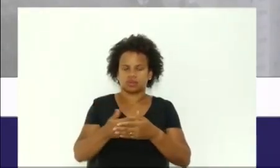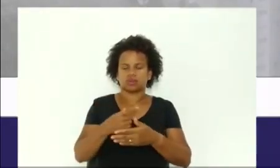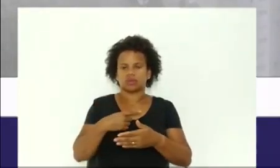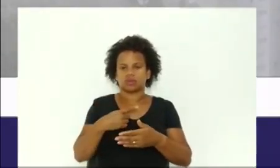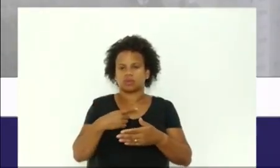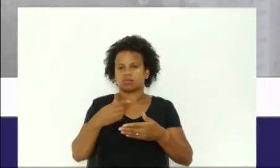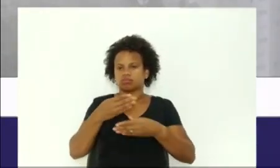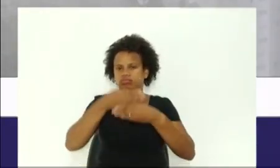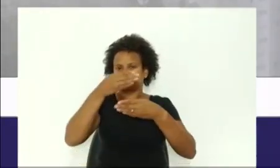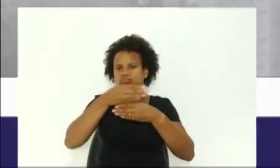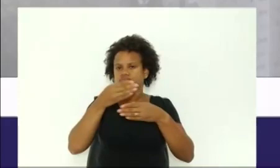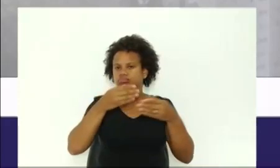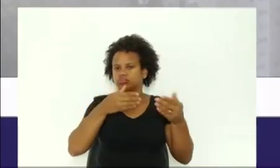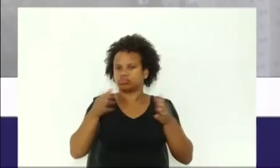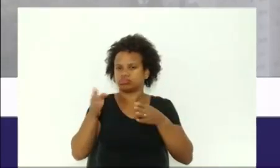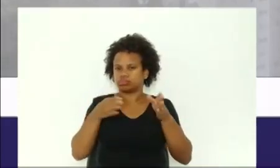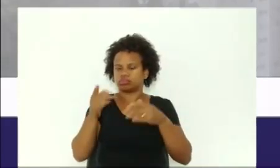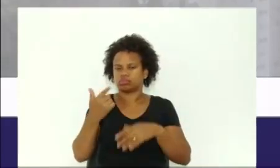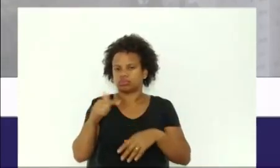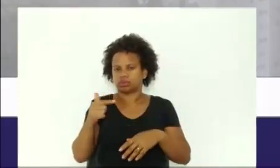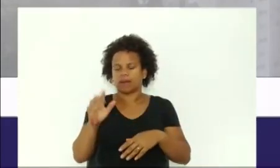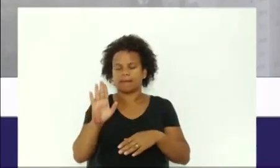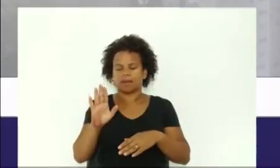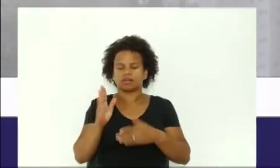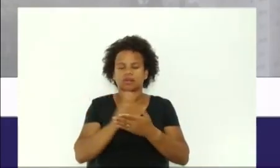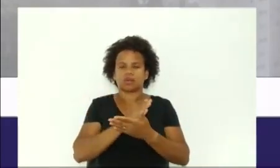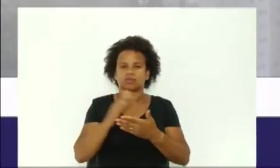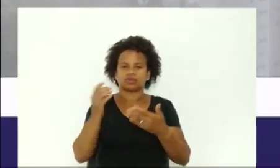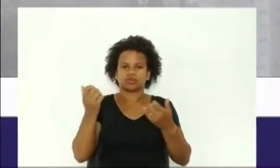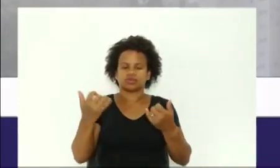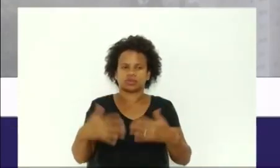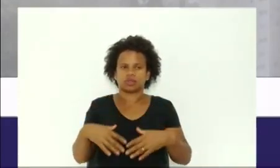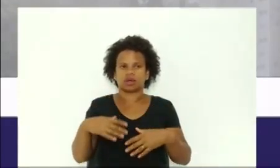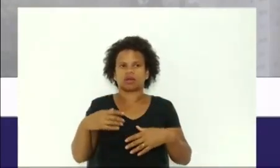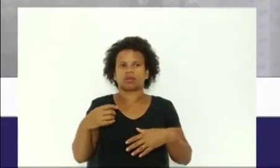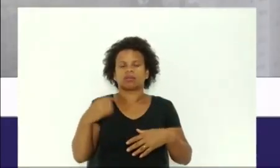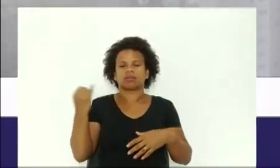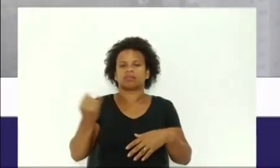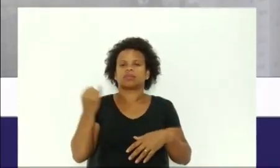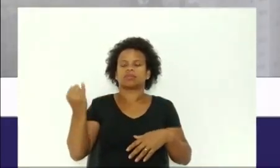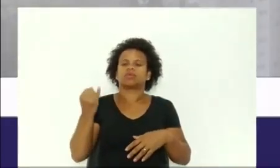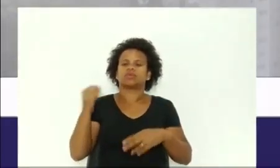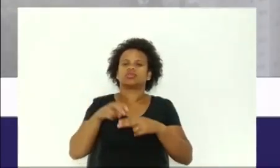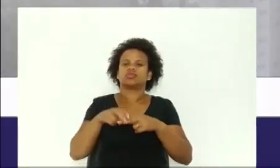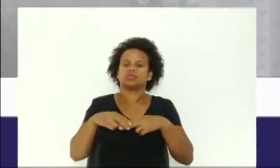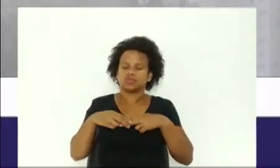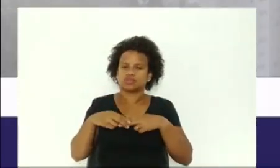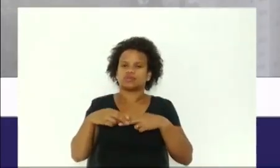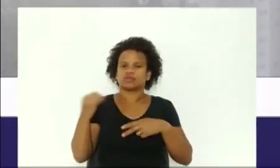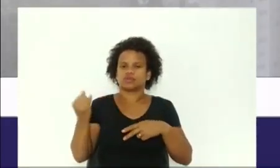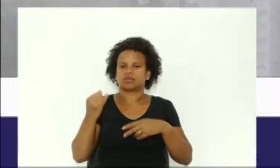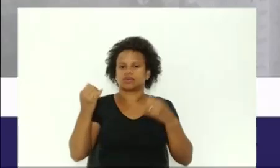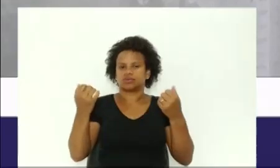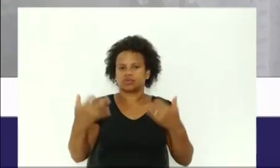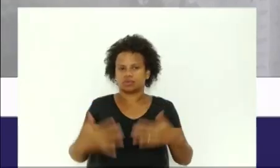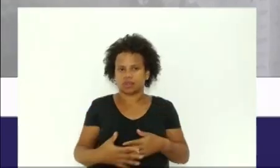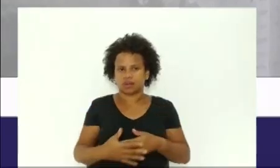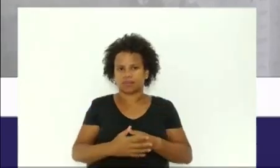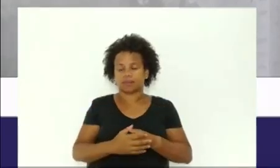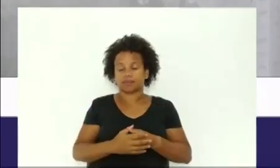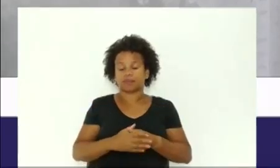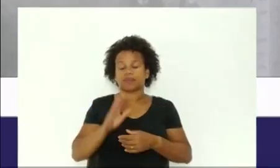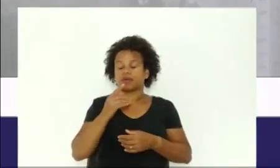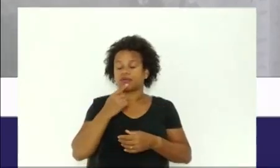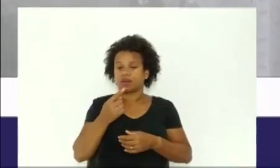importantes aqui, né? Inclusive da exposição de motivos, que vale a pena a gente tratar. Começar falando um pouquinho, né, do que nós